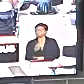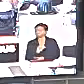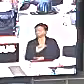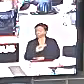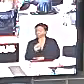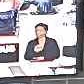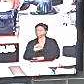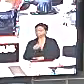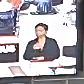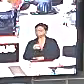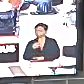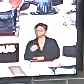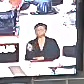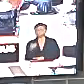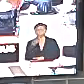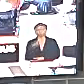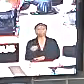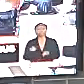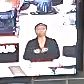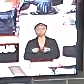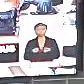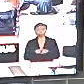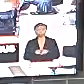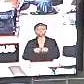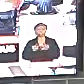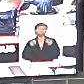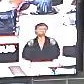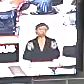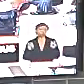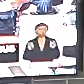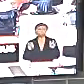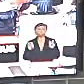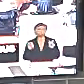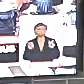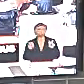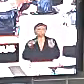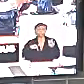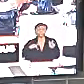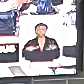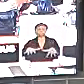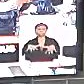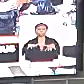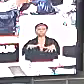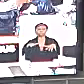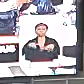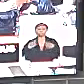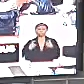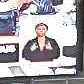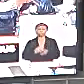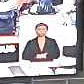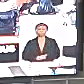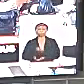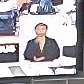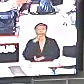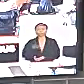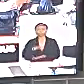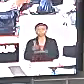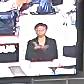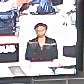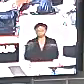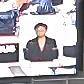fazer também alumas considerações sobre o tema dessa audiência Boa tarde a todos e a